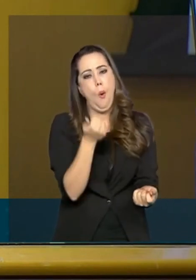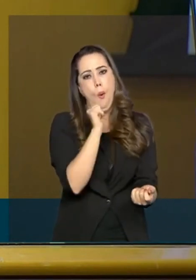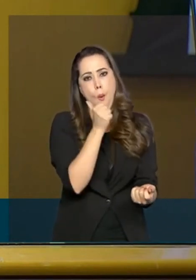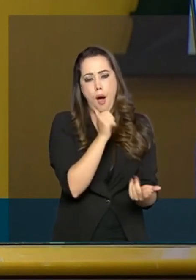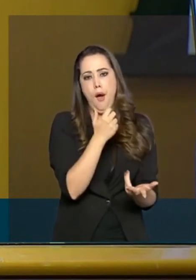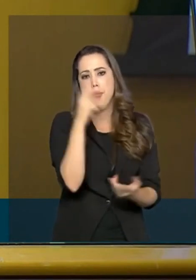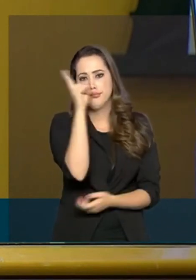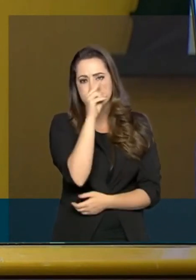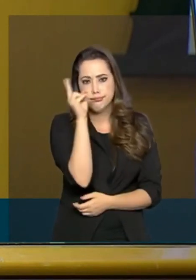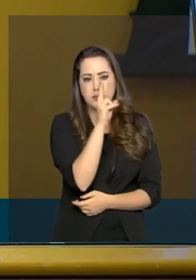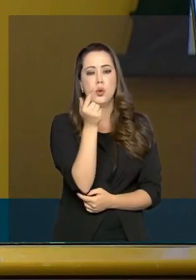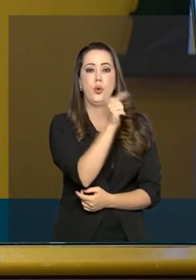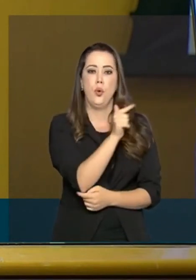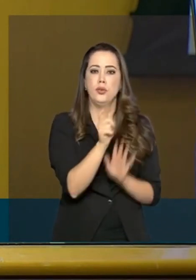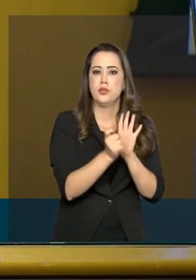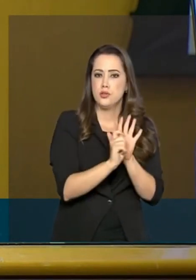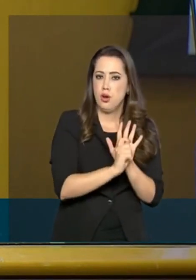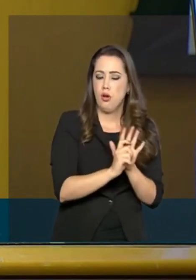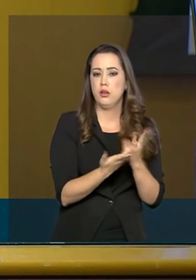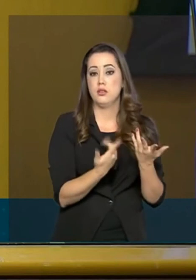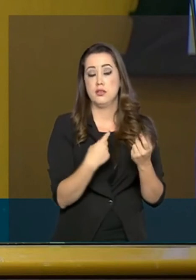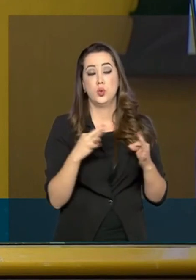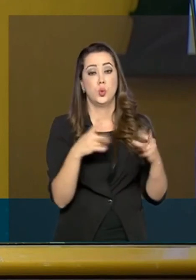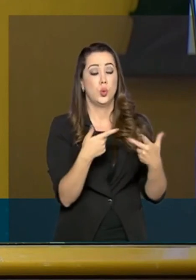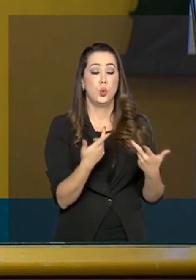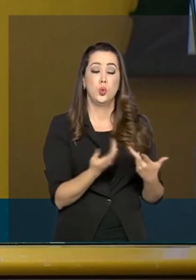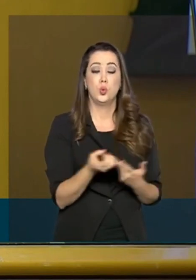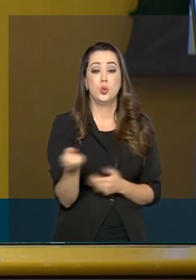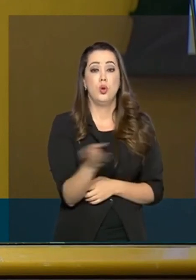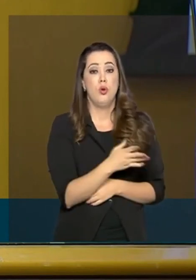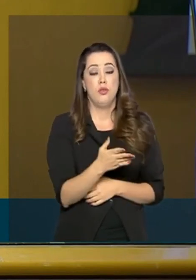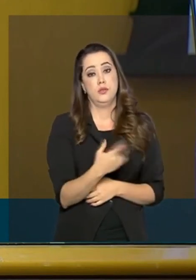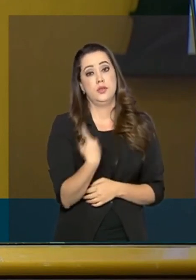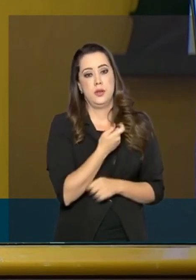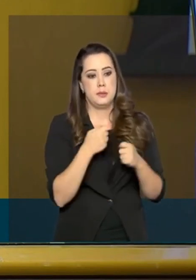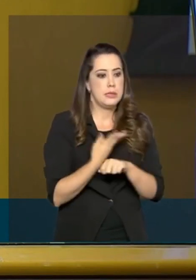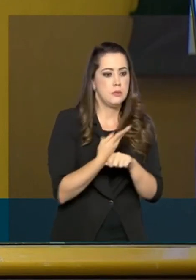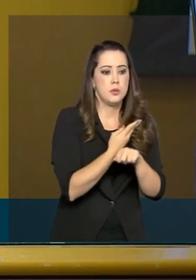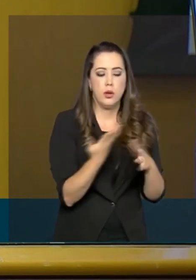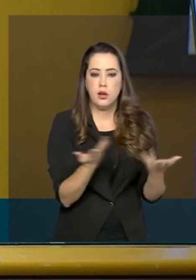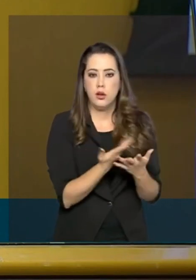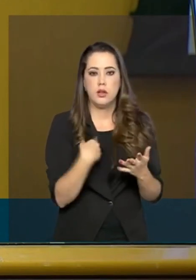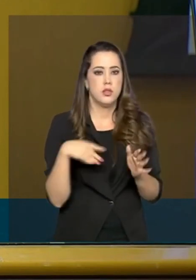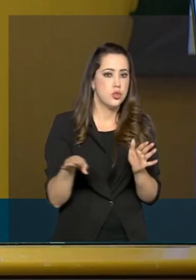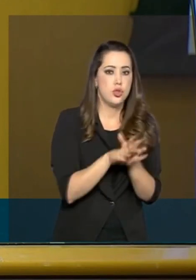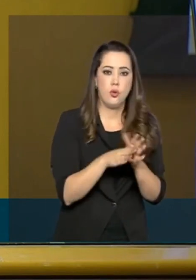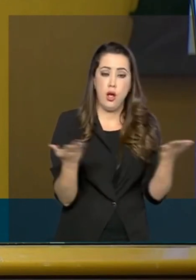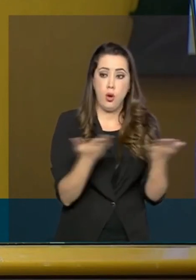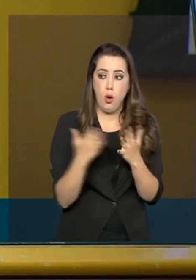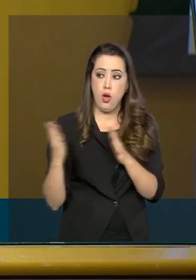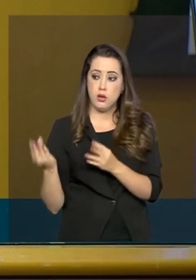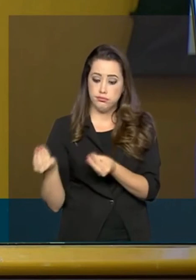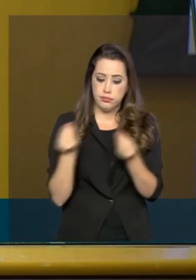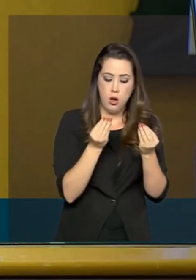tudo isso novo. Então, precisávamos correr atrás para que quando acontecesse agora, que como aconteceu, que chegou o alerta da